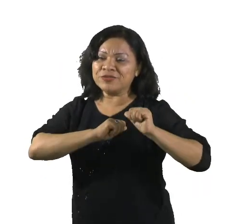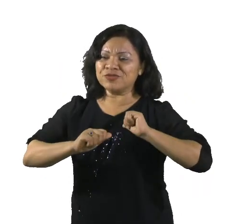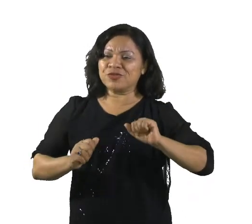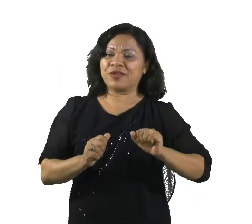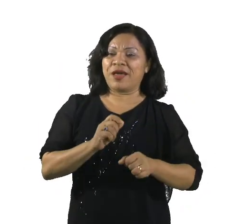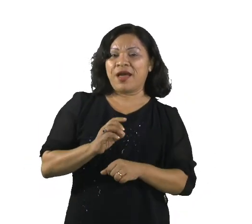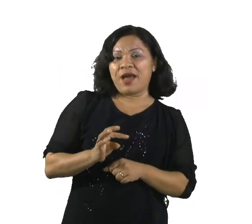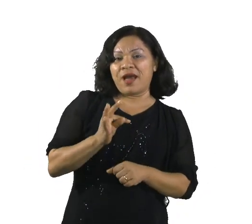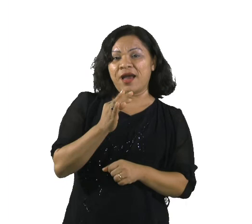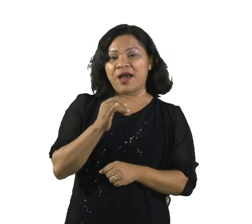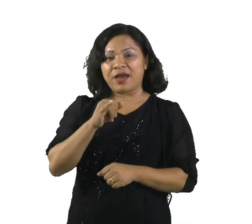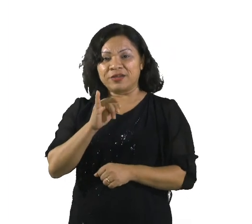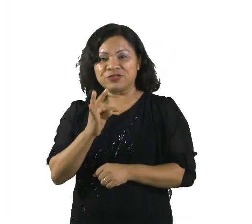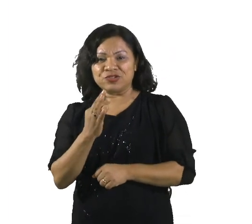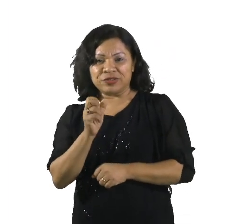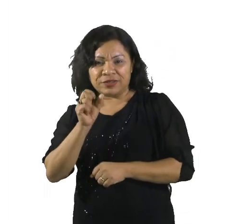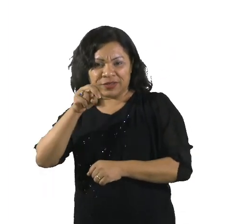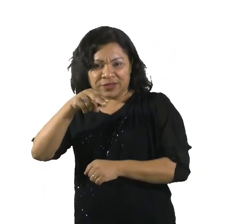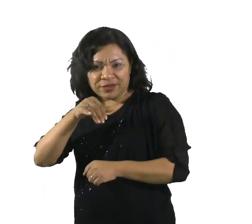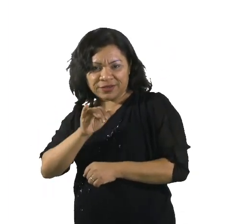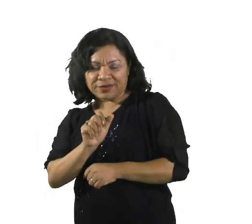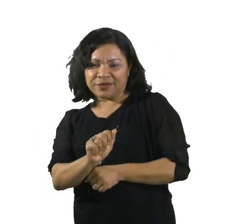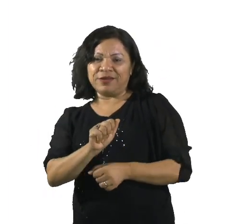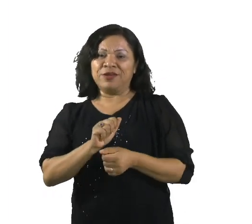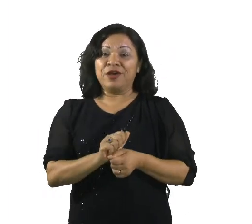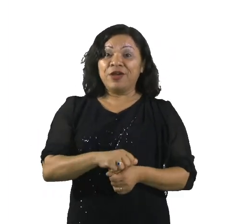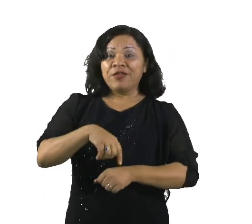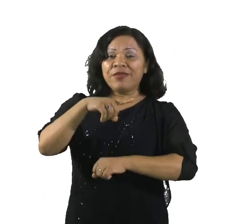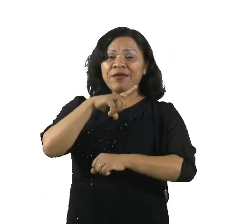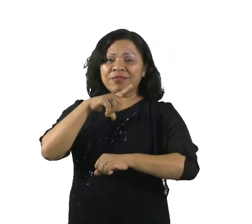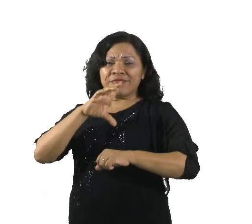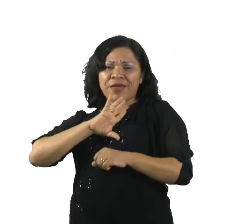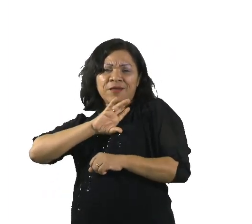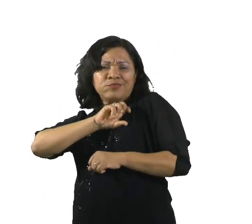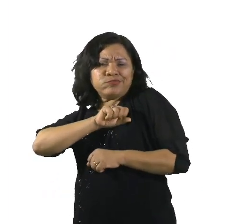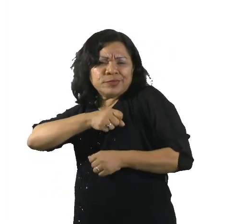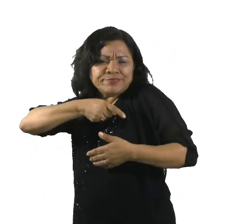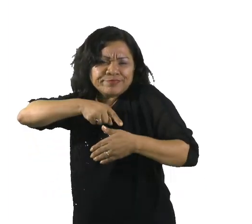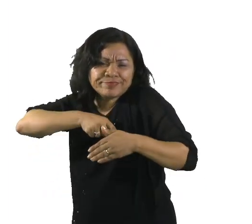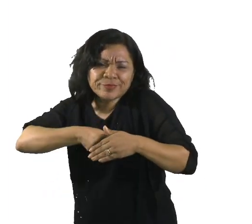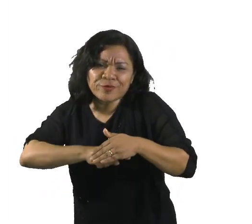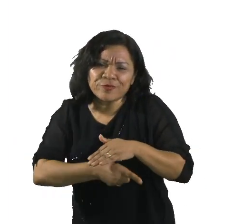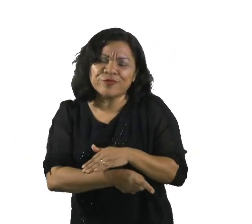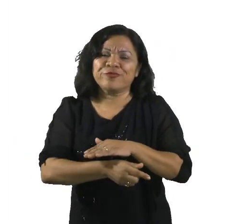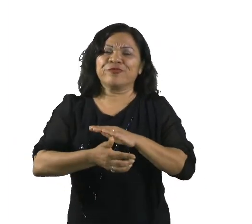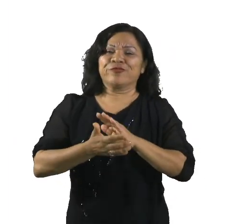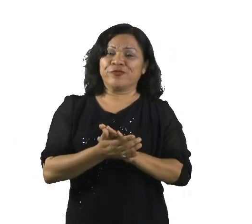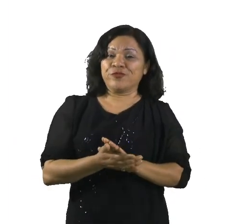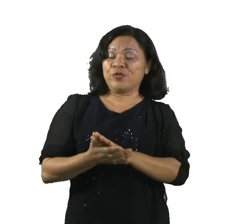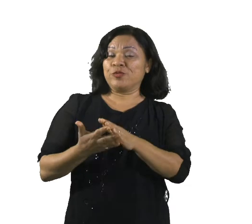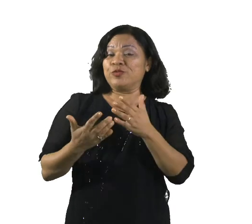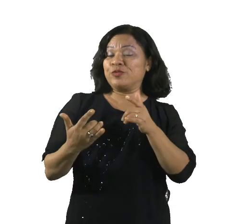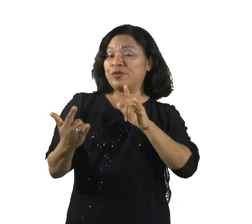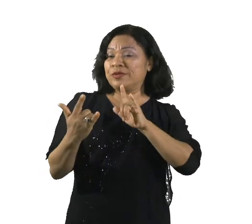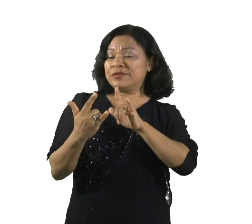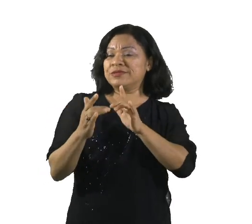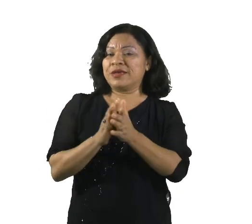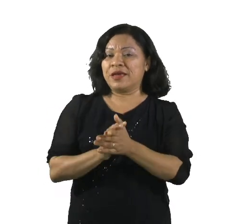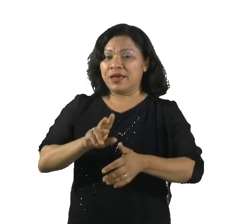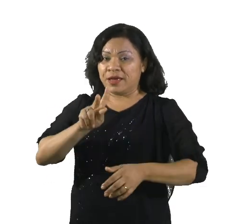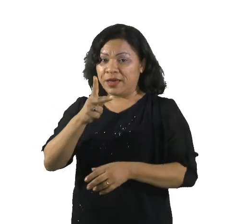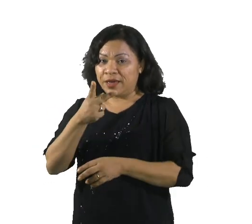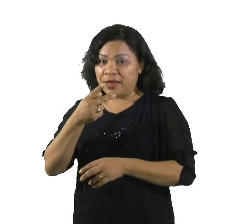que sofre de uma inveja tremenda de amor que Teseu e Hipólita sentem um pelo outro, e Oberon